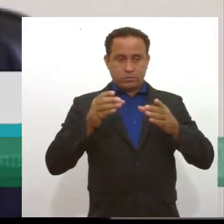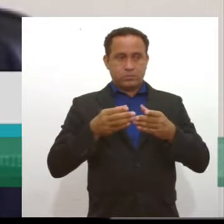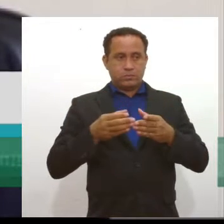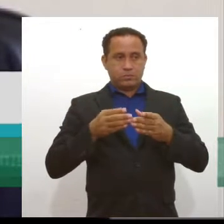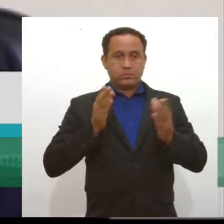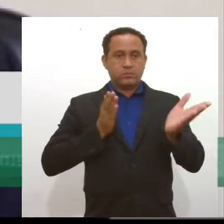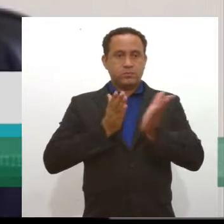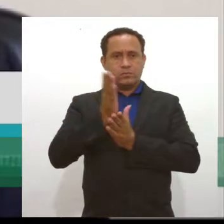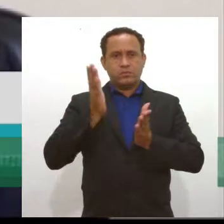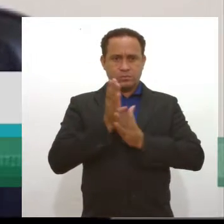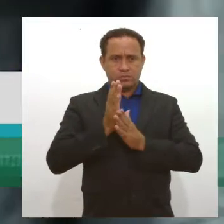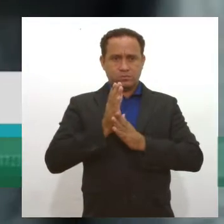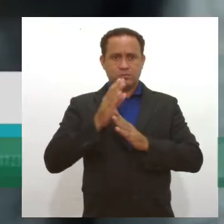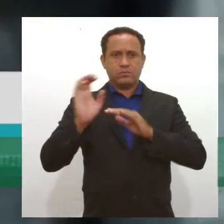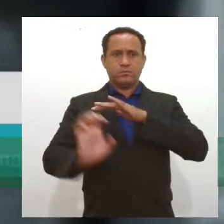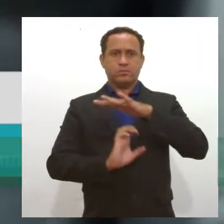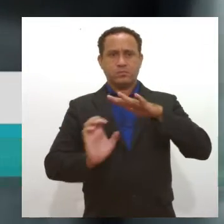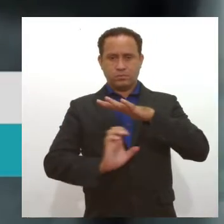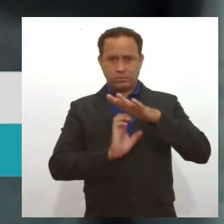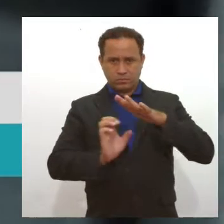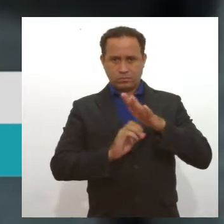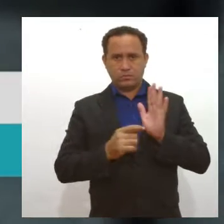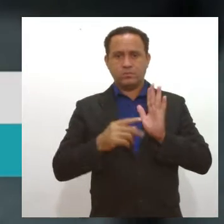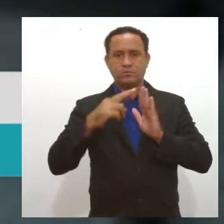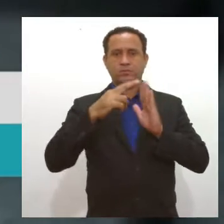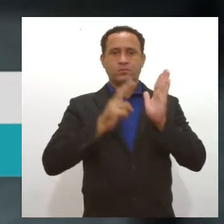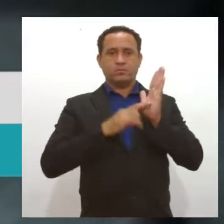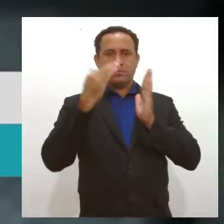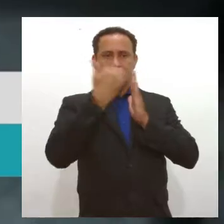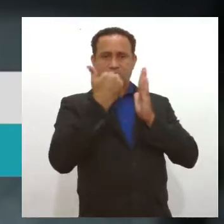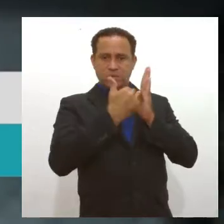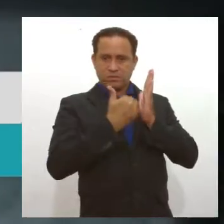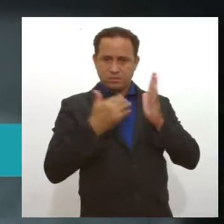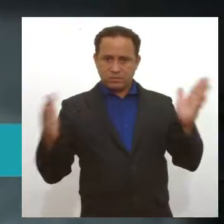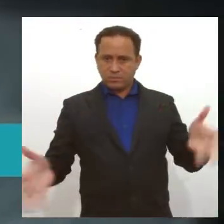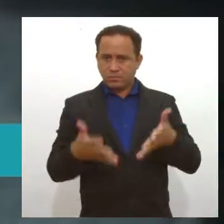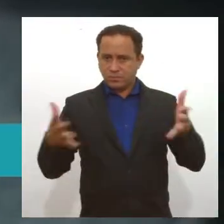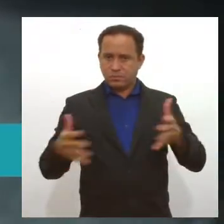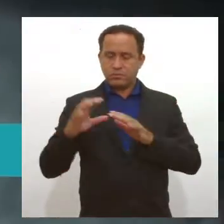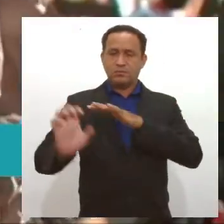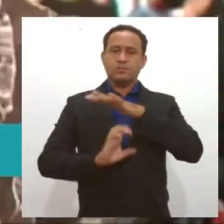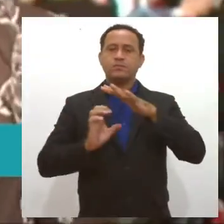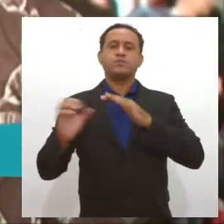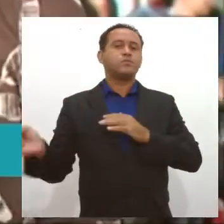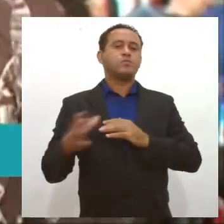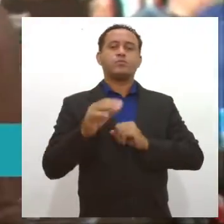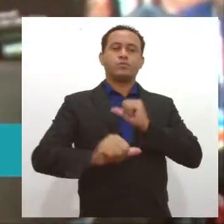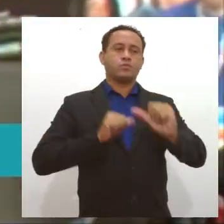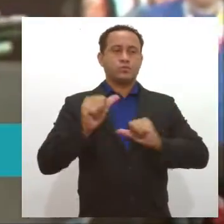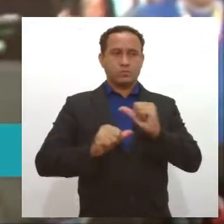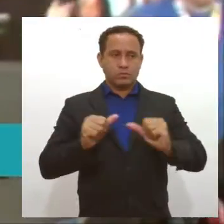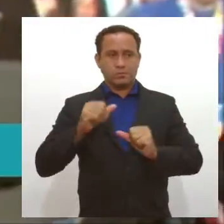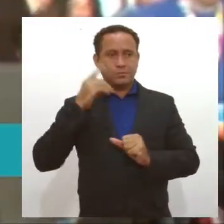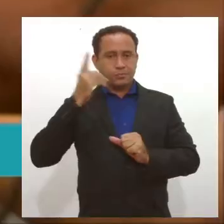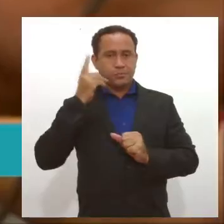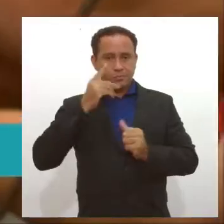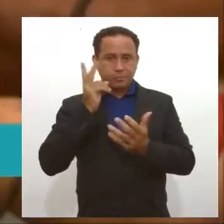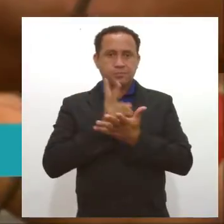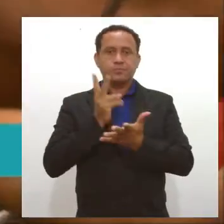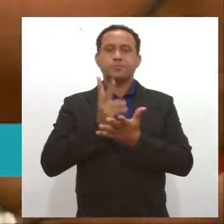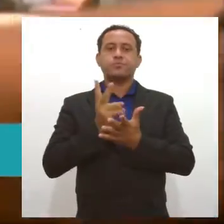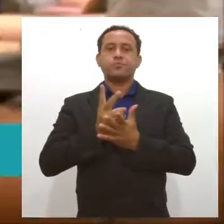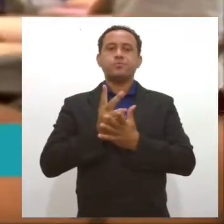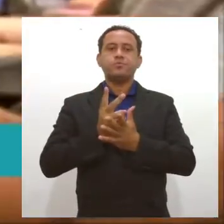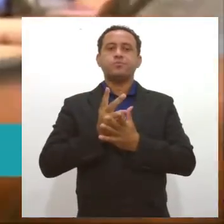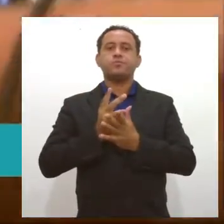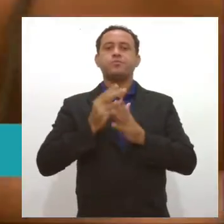Marco Legal das Startups, que traz medidas de estímulo à criação de empresas de inovação. Os deputados mantiveram o texto aprovado